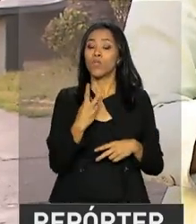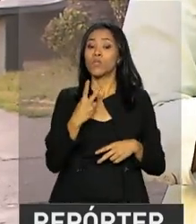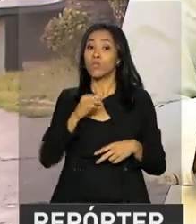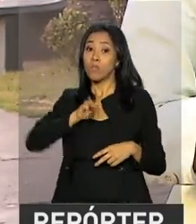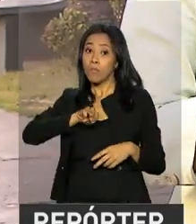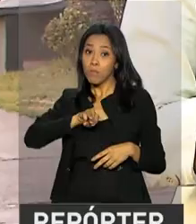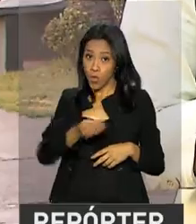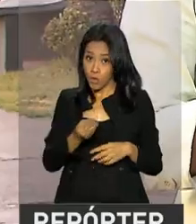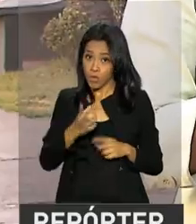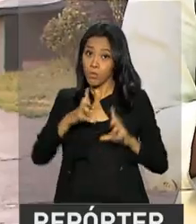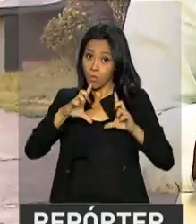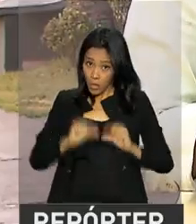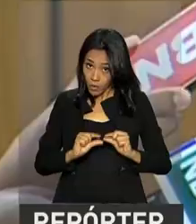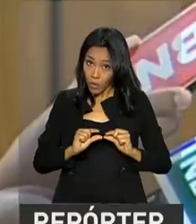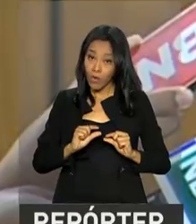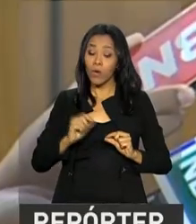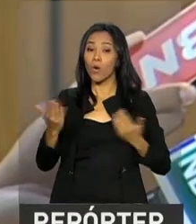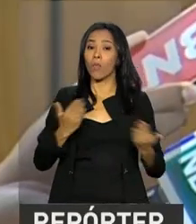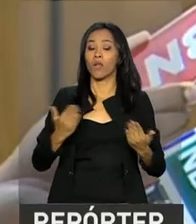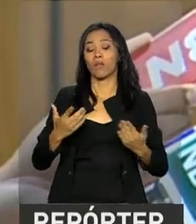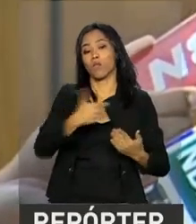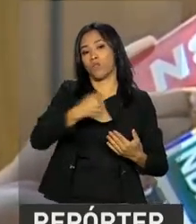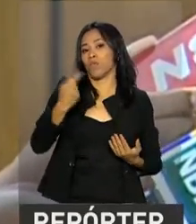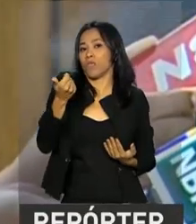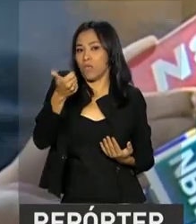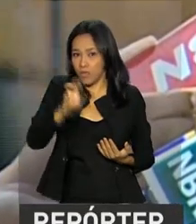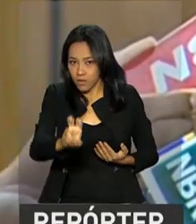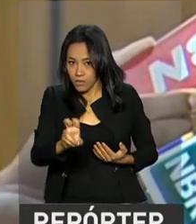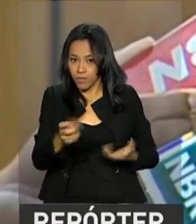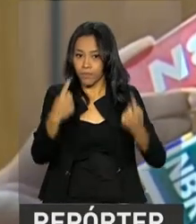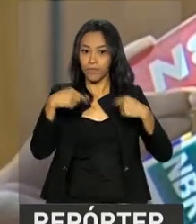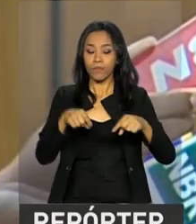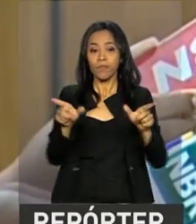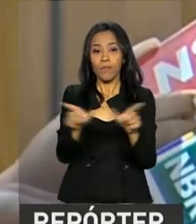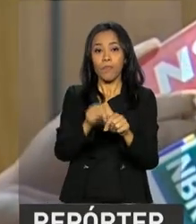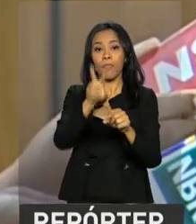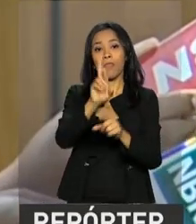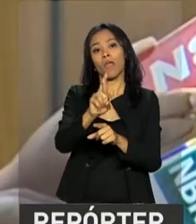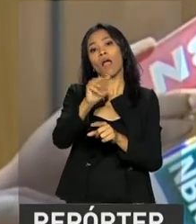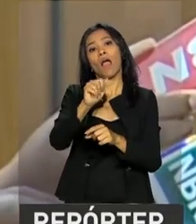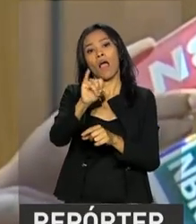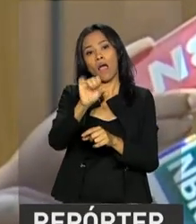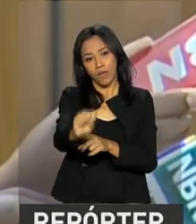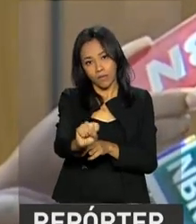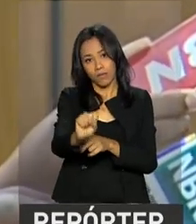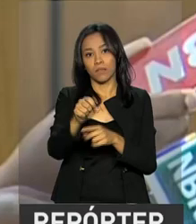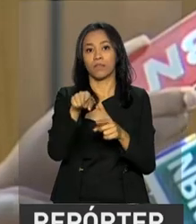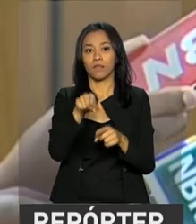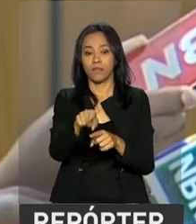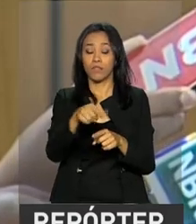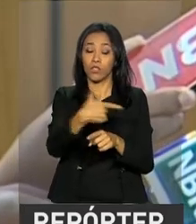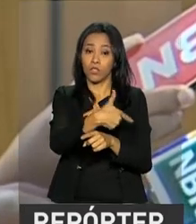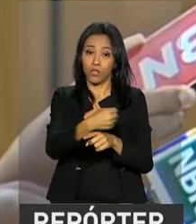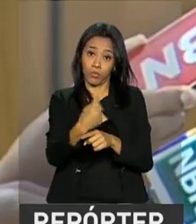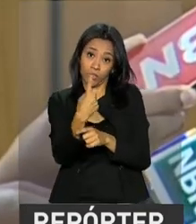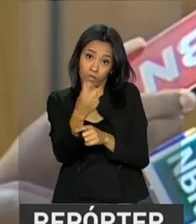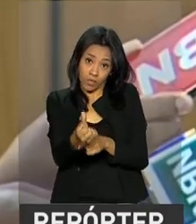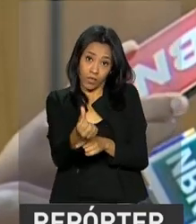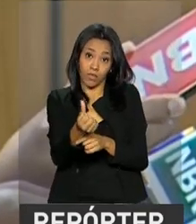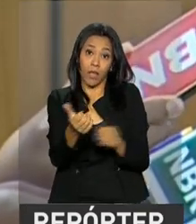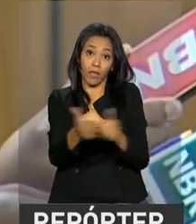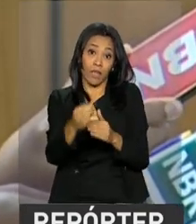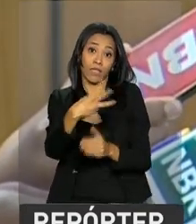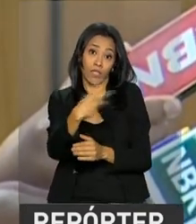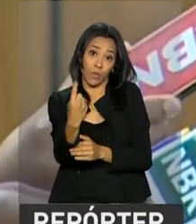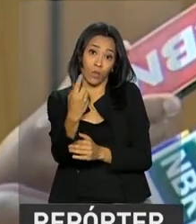menos do que em 2015 os resultados da rais que espera uma posição do emprego formal em 31 de dezembro de 2016 está esperando